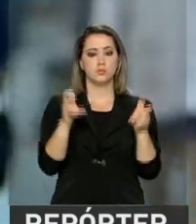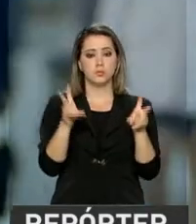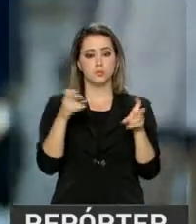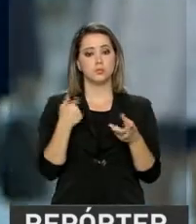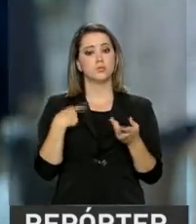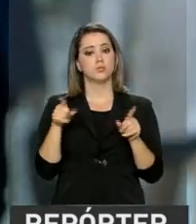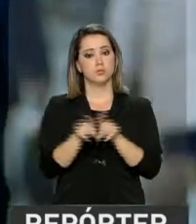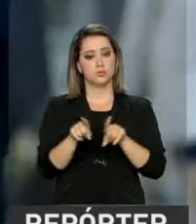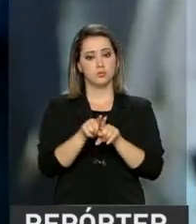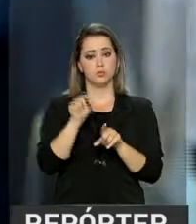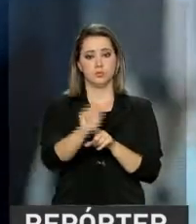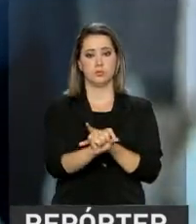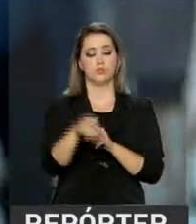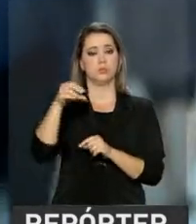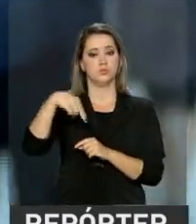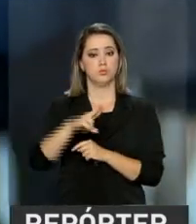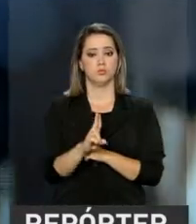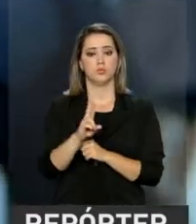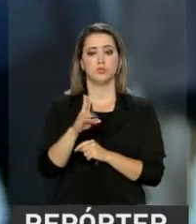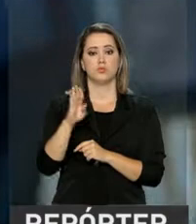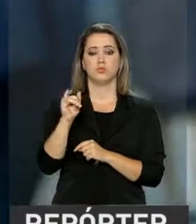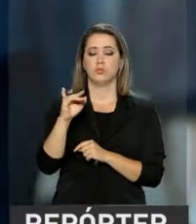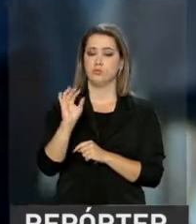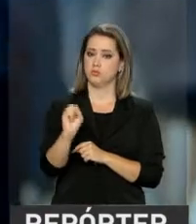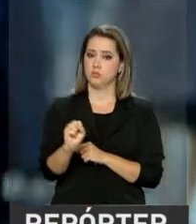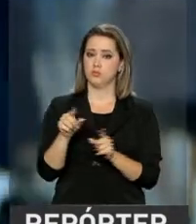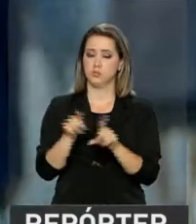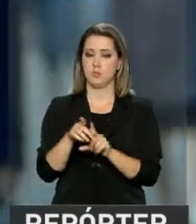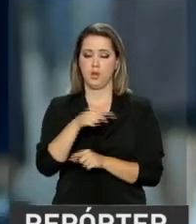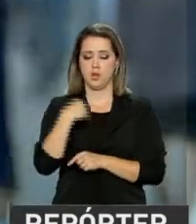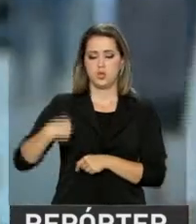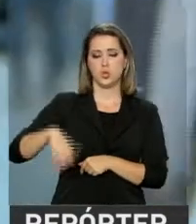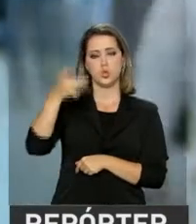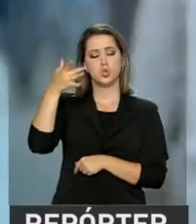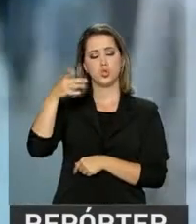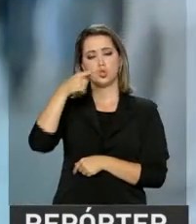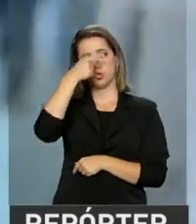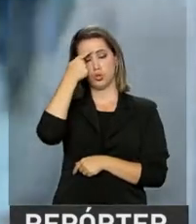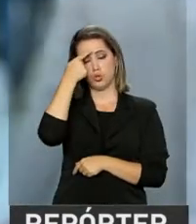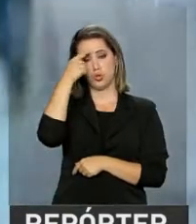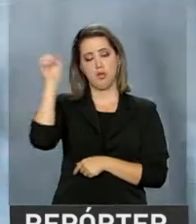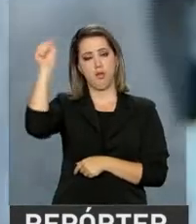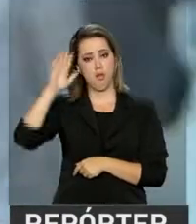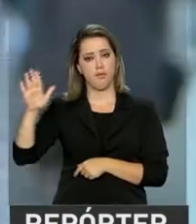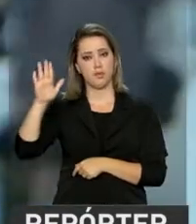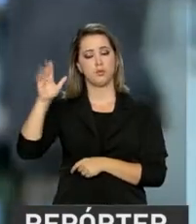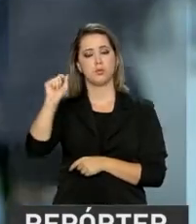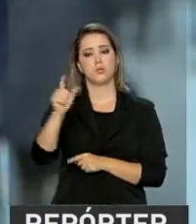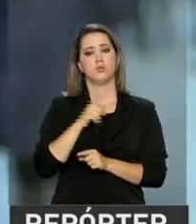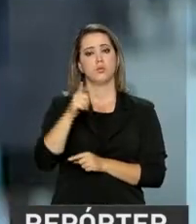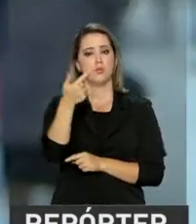externa, inclusive no âmbito das Nações Unidas, do BRICS, que também inclui Índia, China e África do Sul, e do G20,